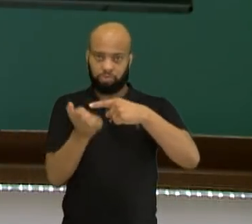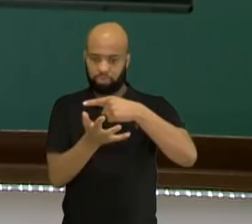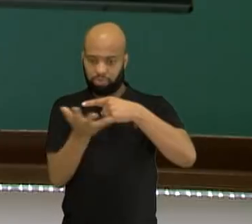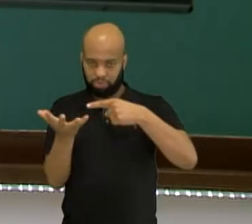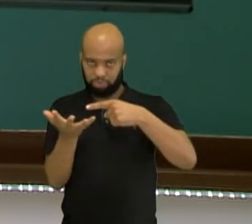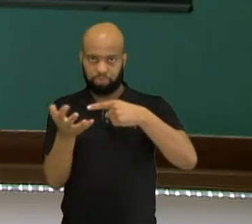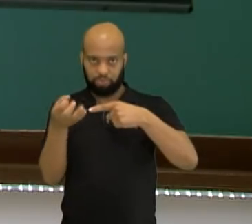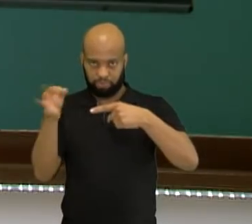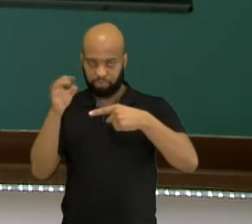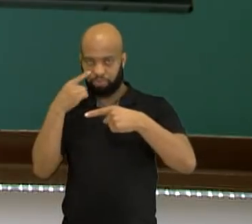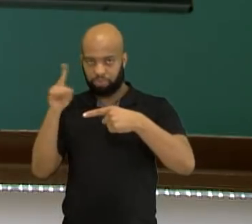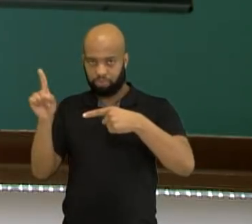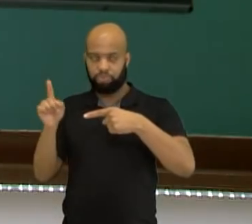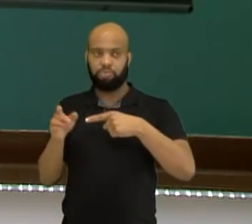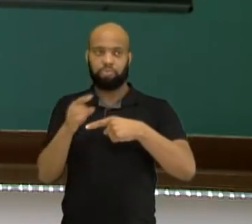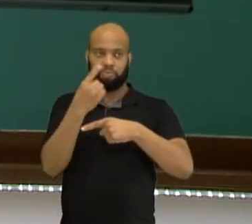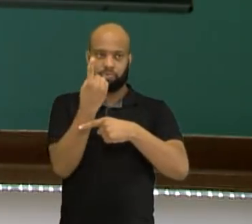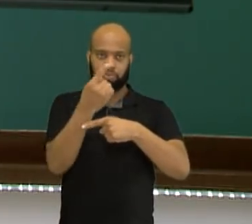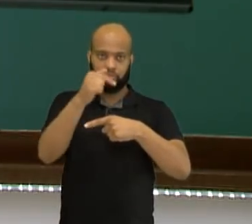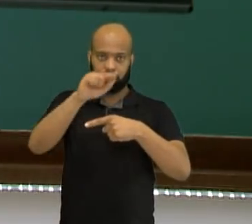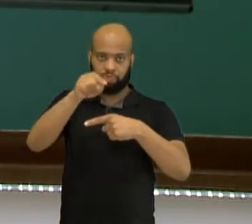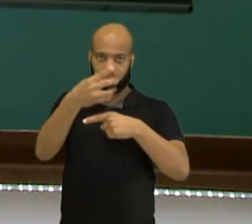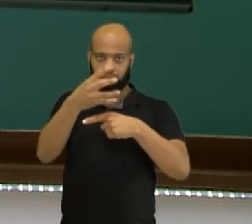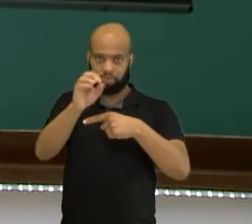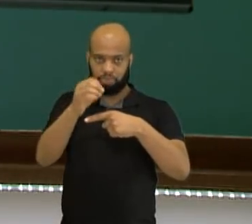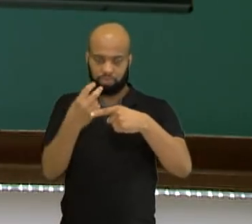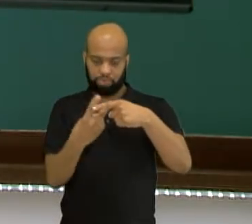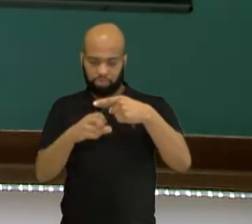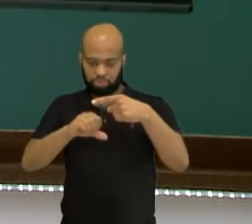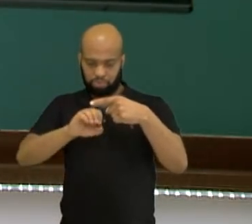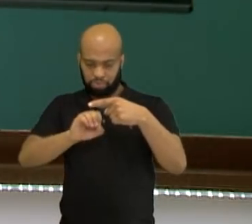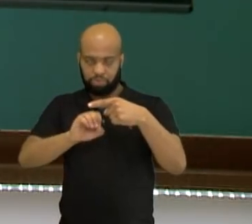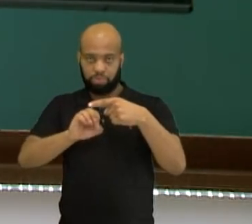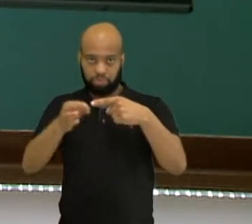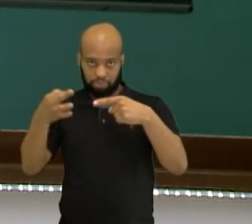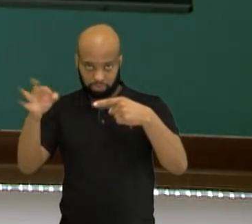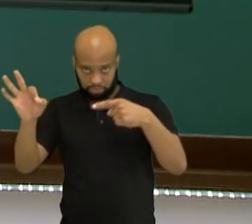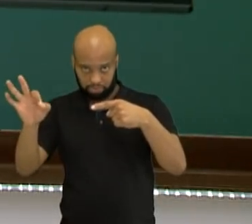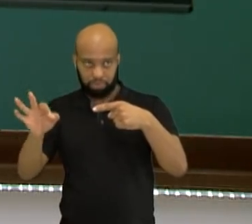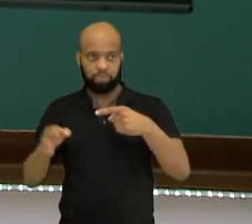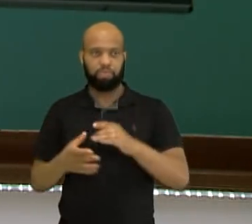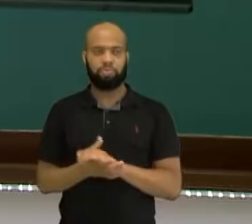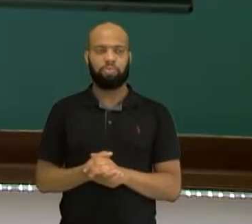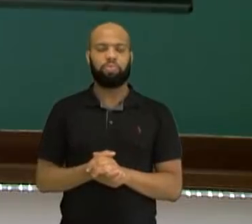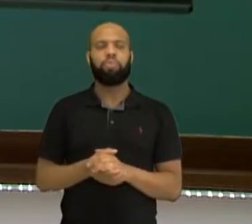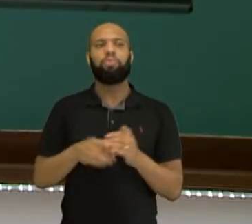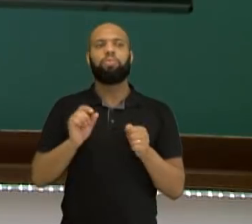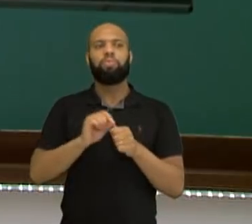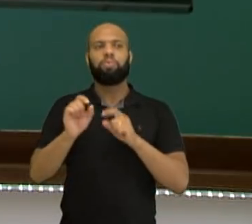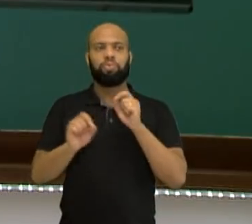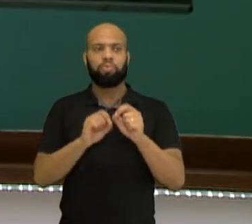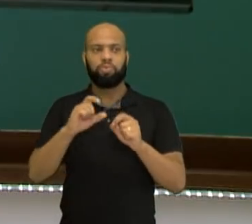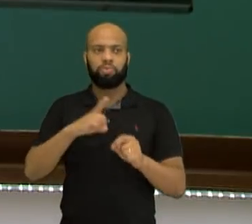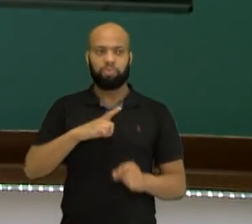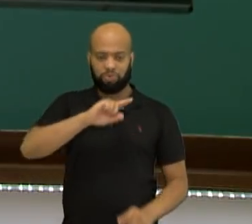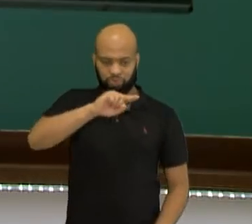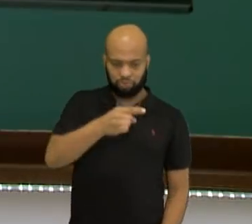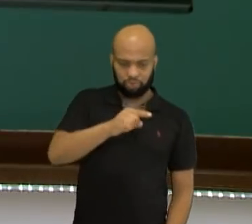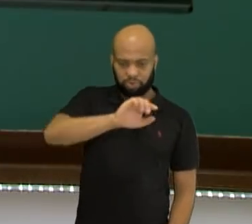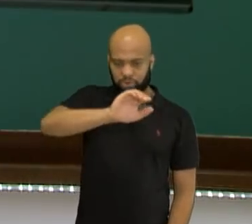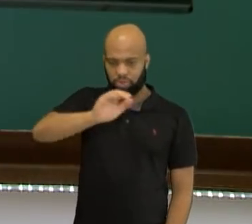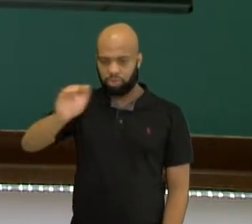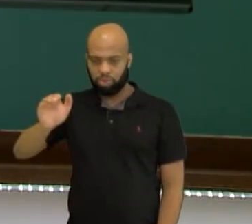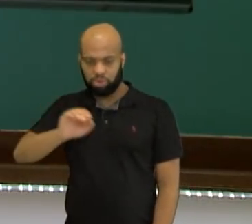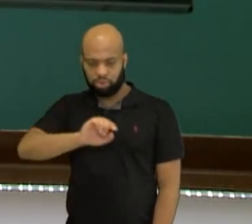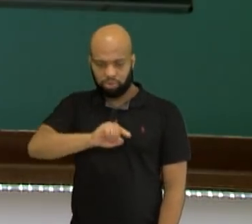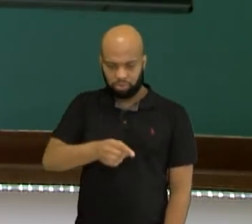e o total. Então ficou 17,40 sobre 290. Aí o que eu fiz? Como eu tenho duas casas decimais em